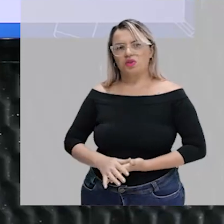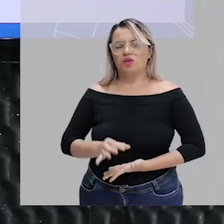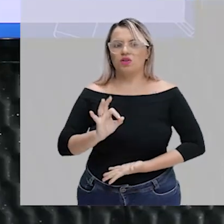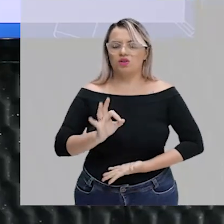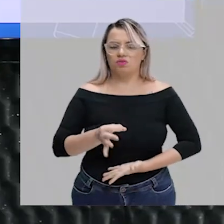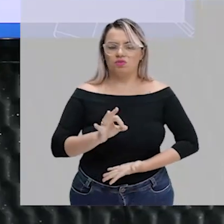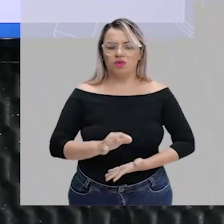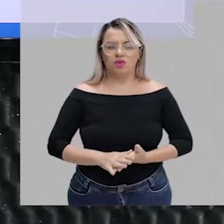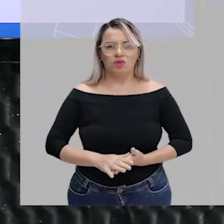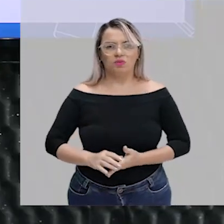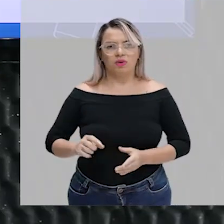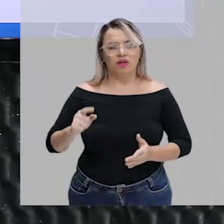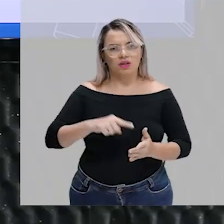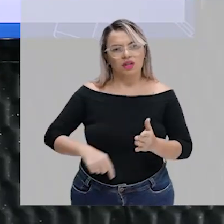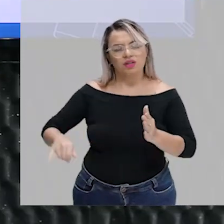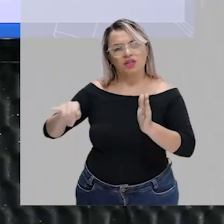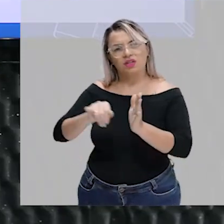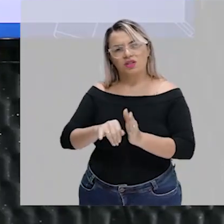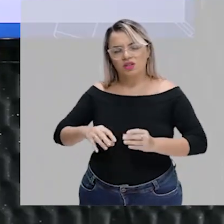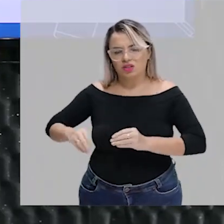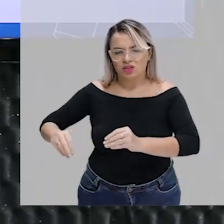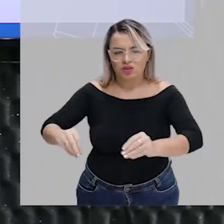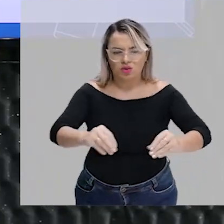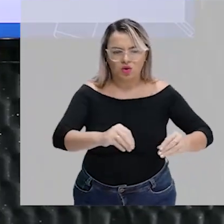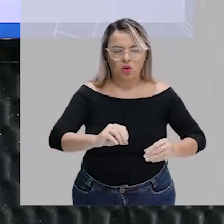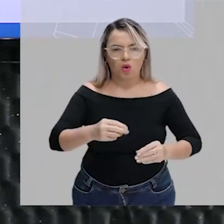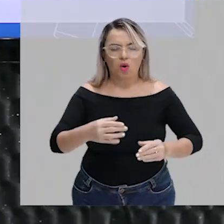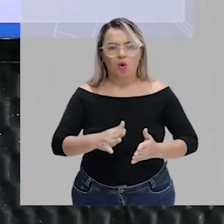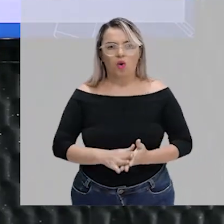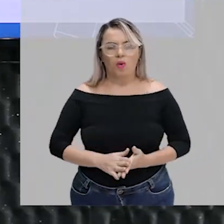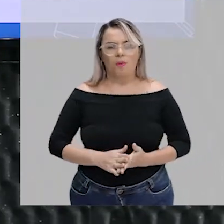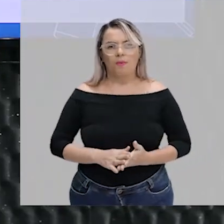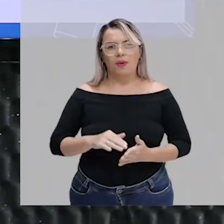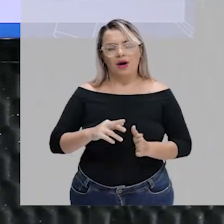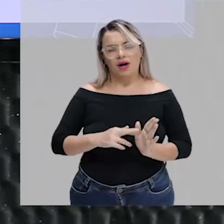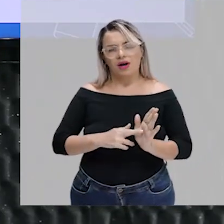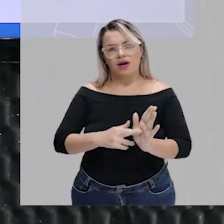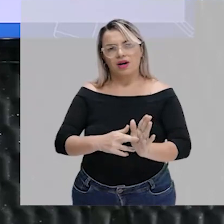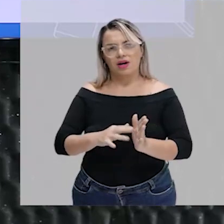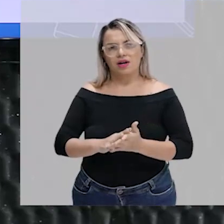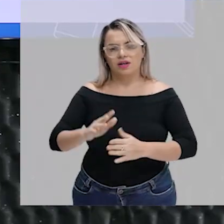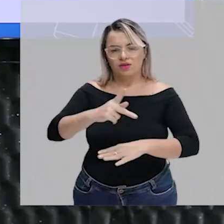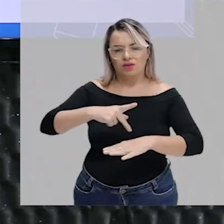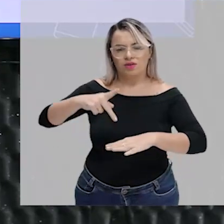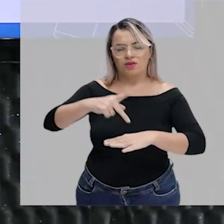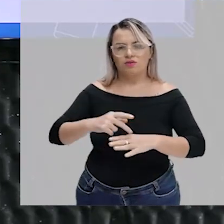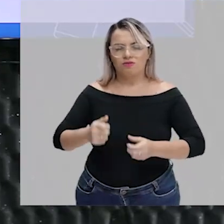identidade territorial e também de um modelo de Estado consolidado politicamente.